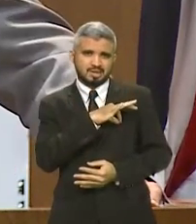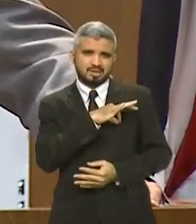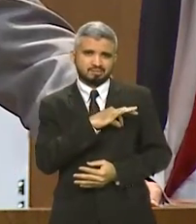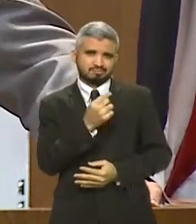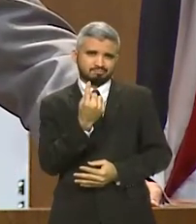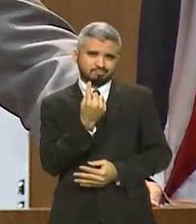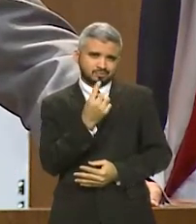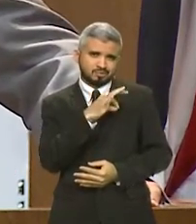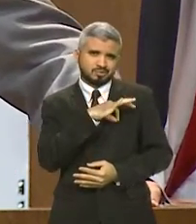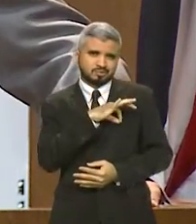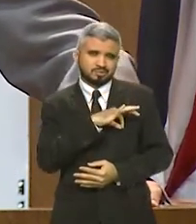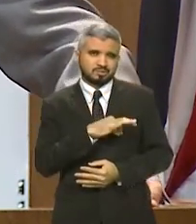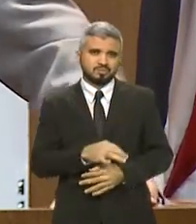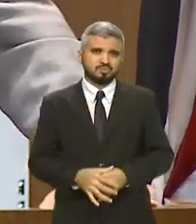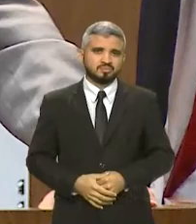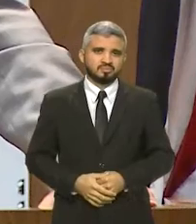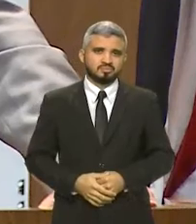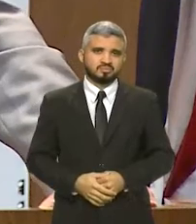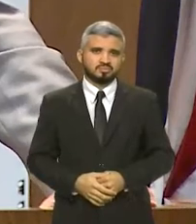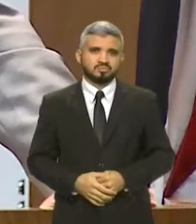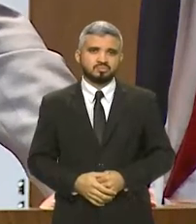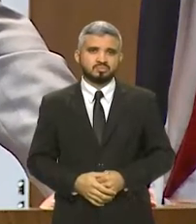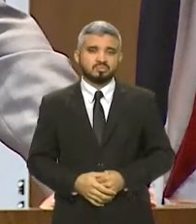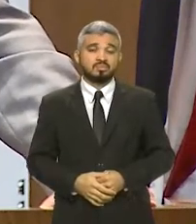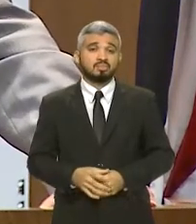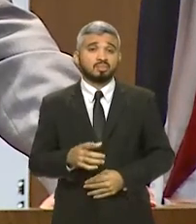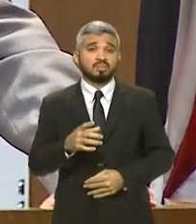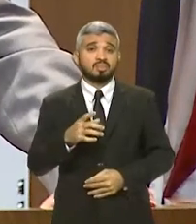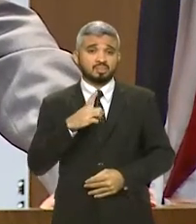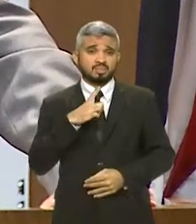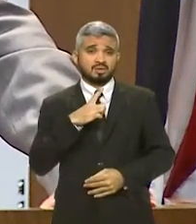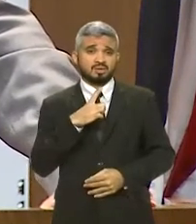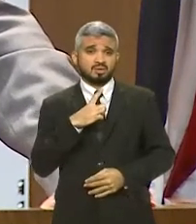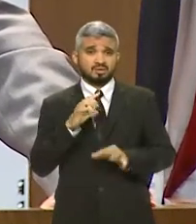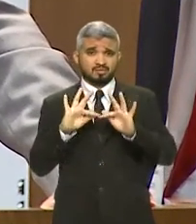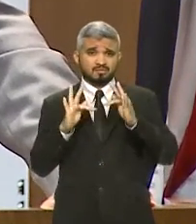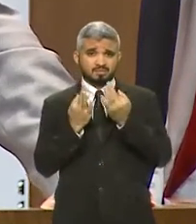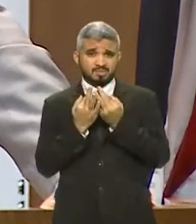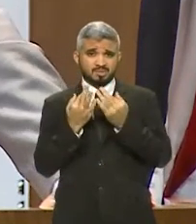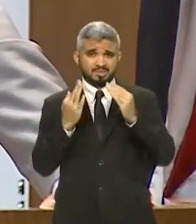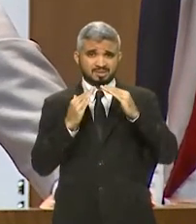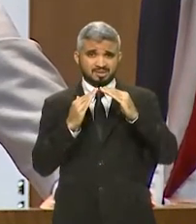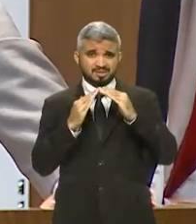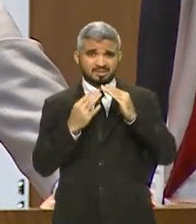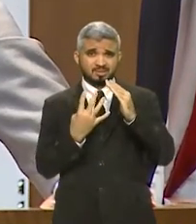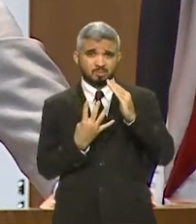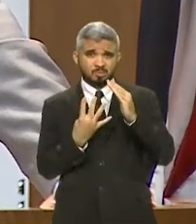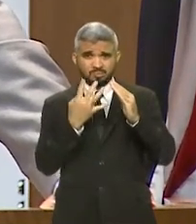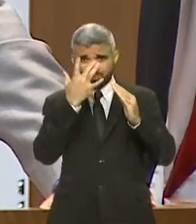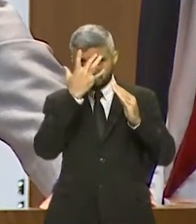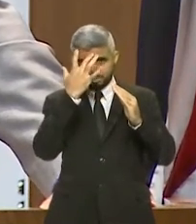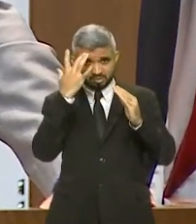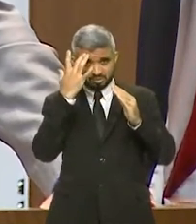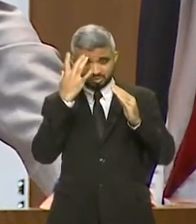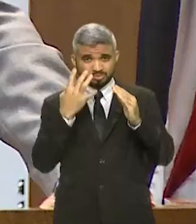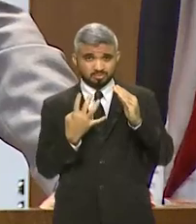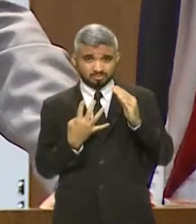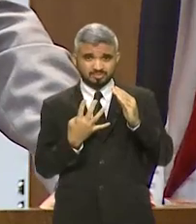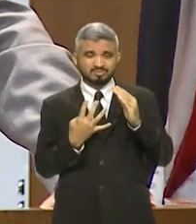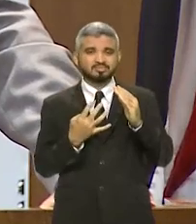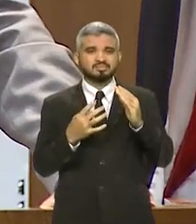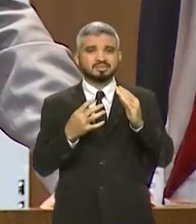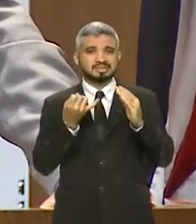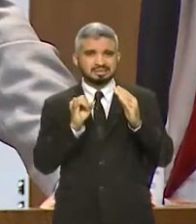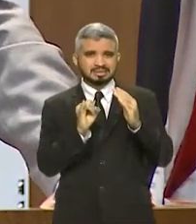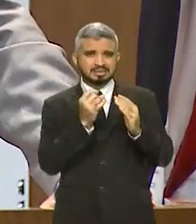mínimo e tenha quatro pessoas na casa, certamente vai ter dificuldade para